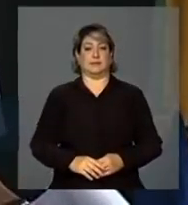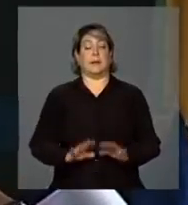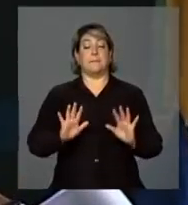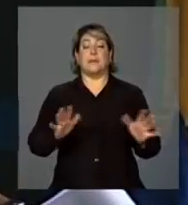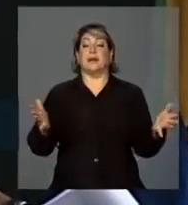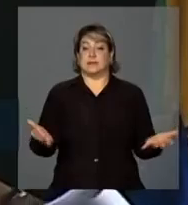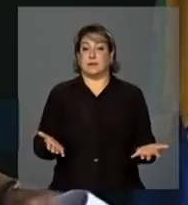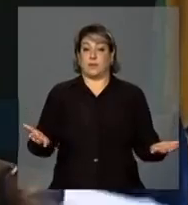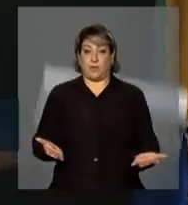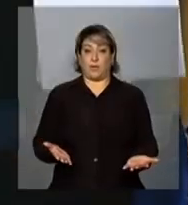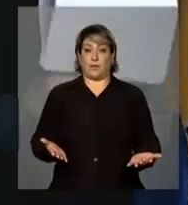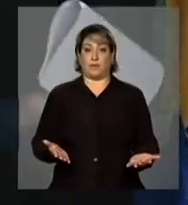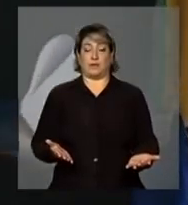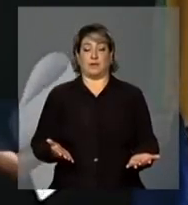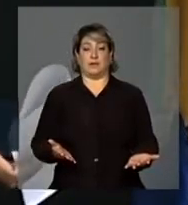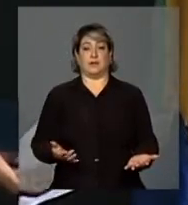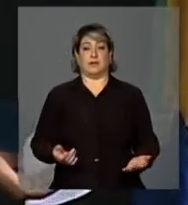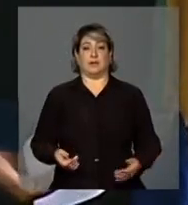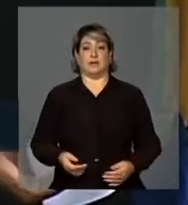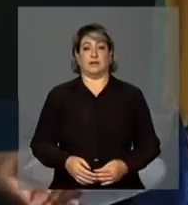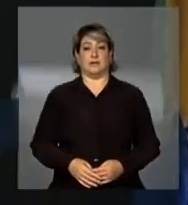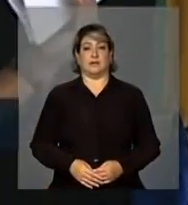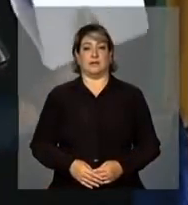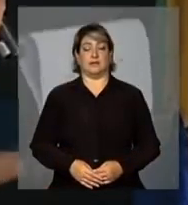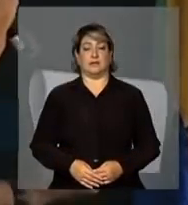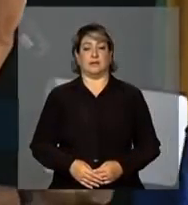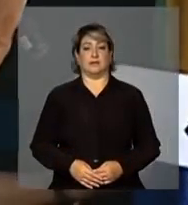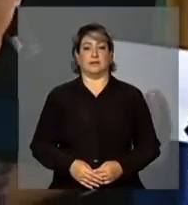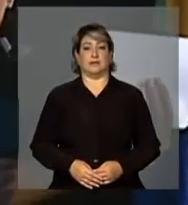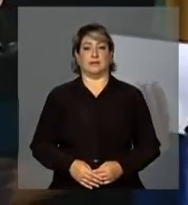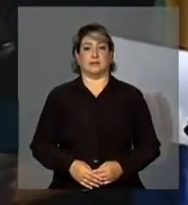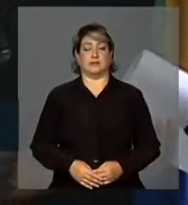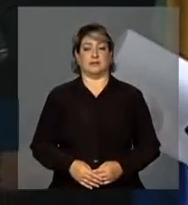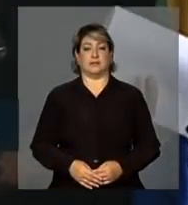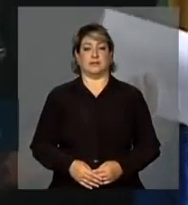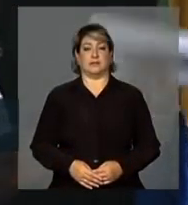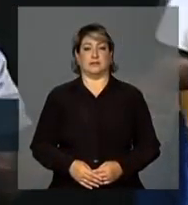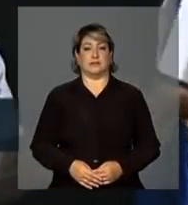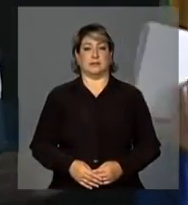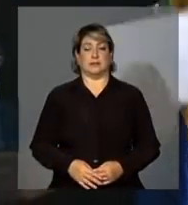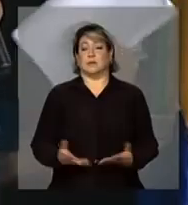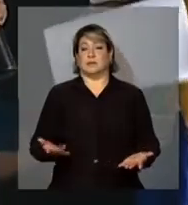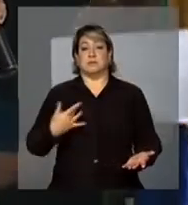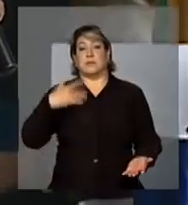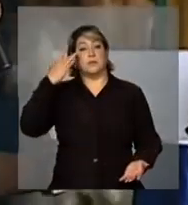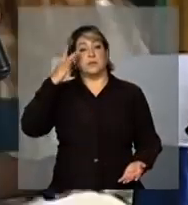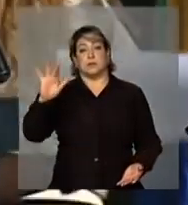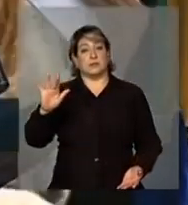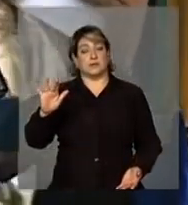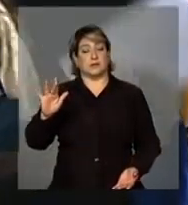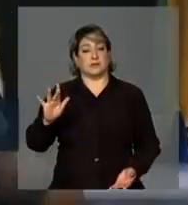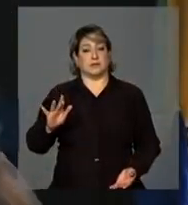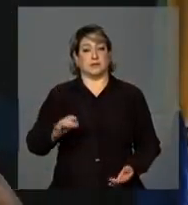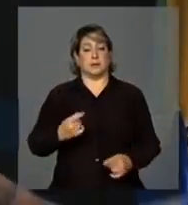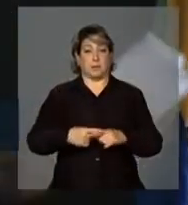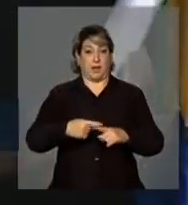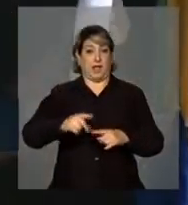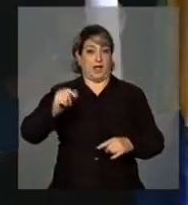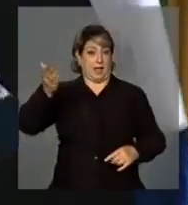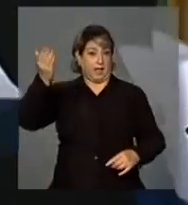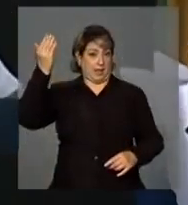agora, que eu não. Ninguém está. Não sei, agora eu não sei, né? Porque aquela